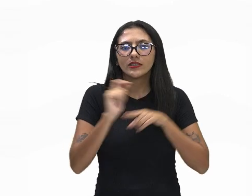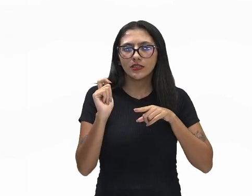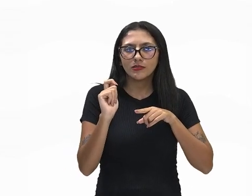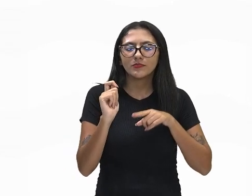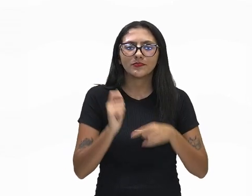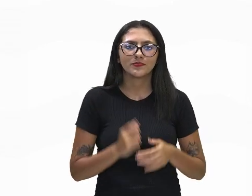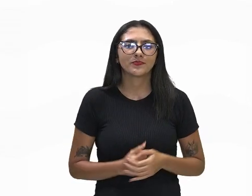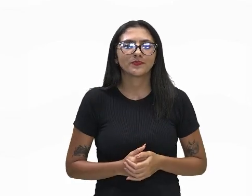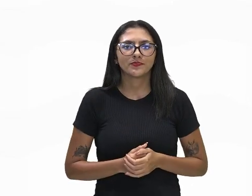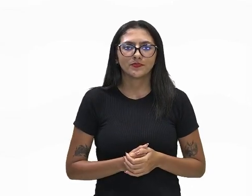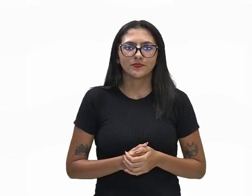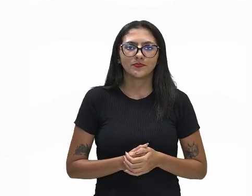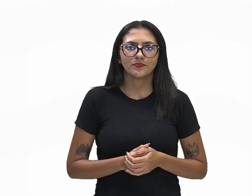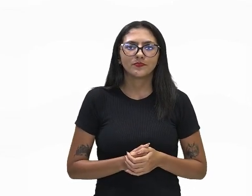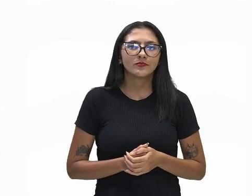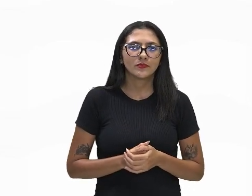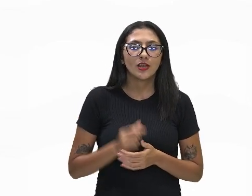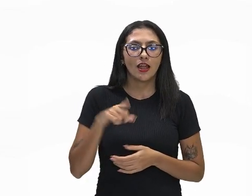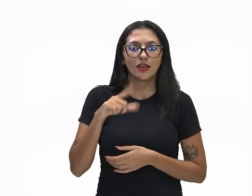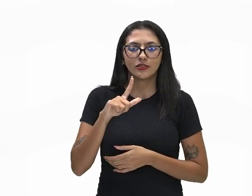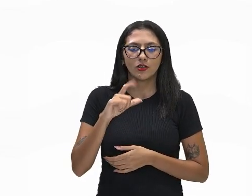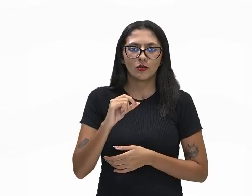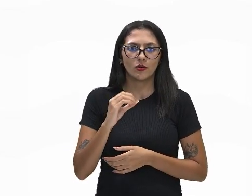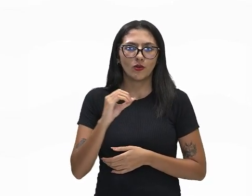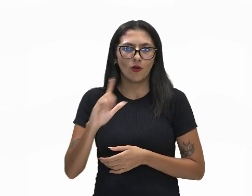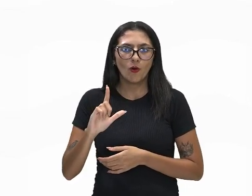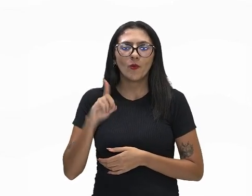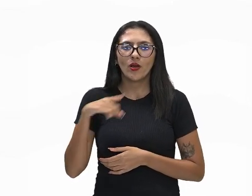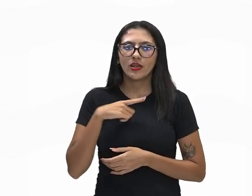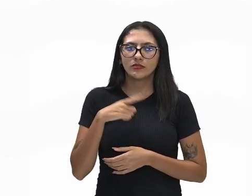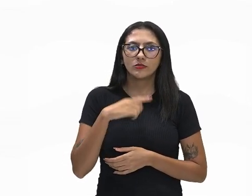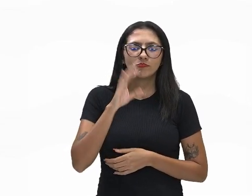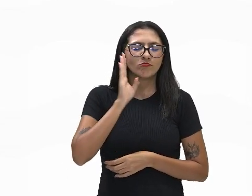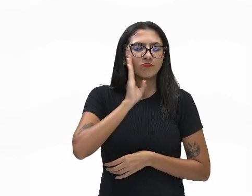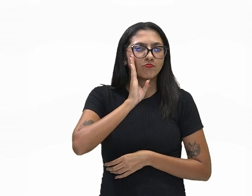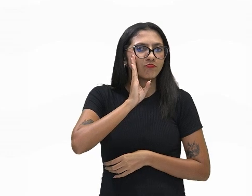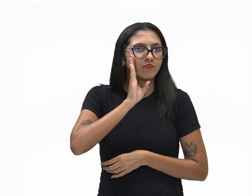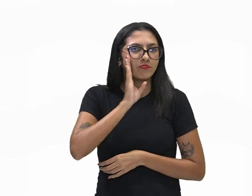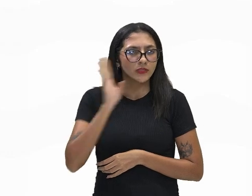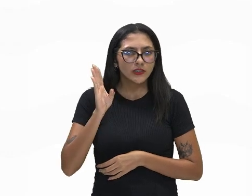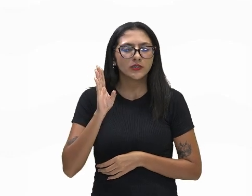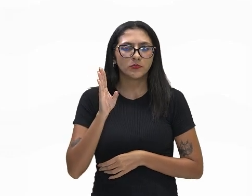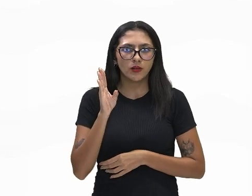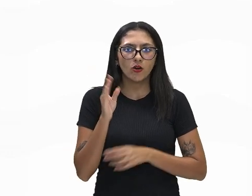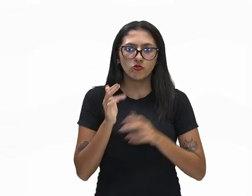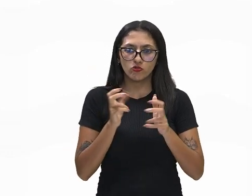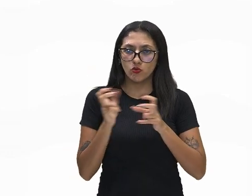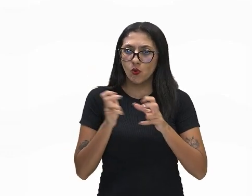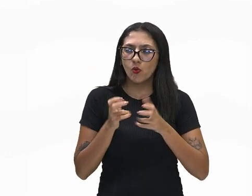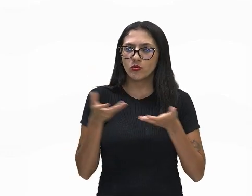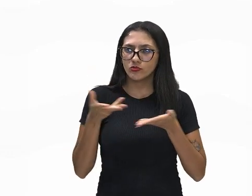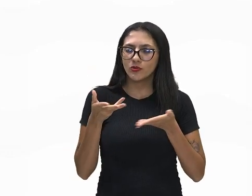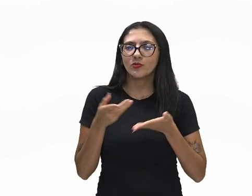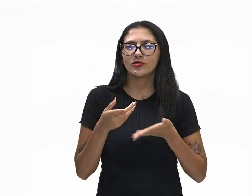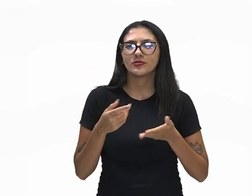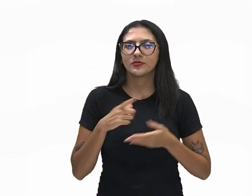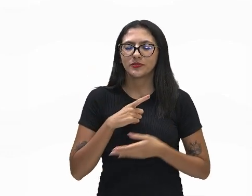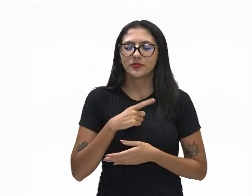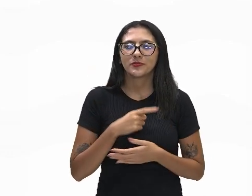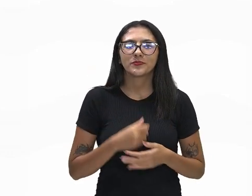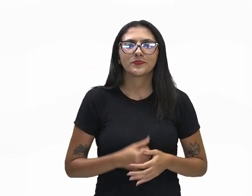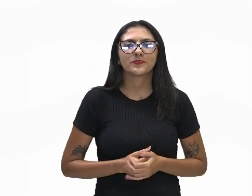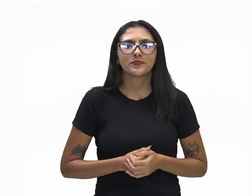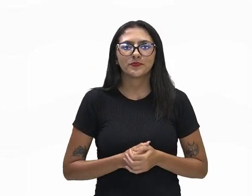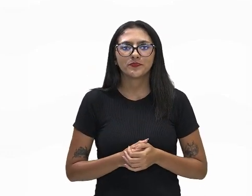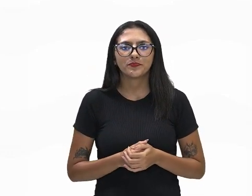League of Legends é frequentemente citado como o maior esporte eletrônico do mundo. Olha só que maravilha! Com um